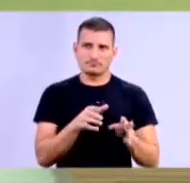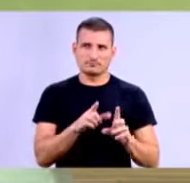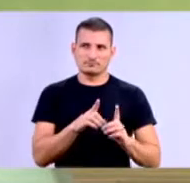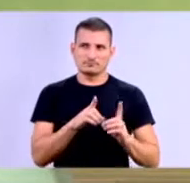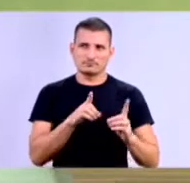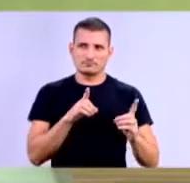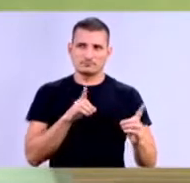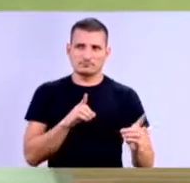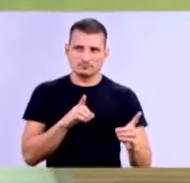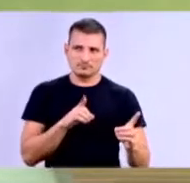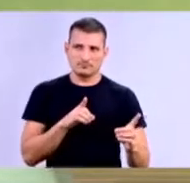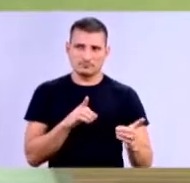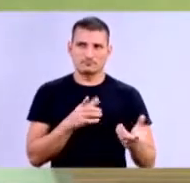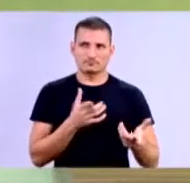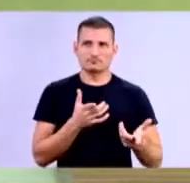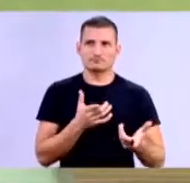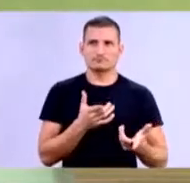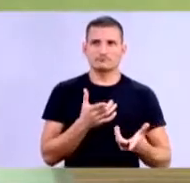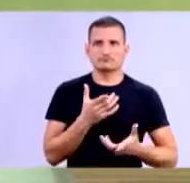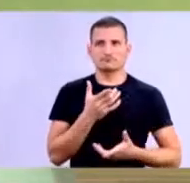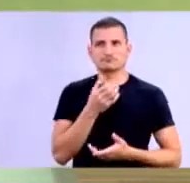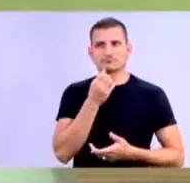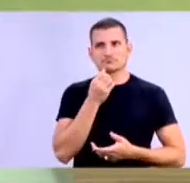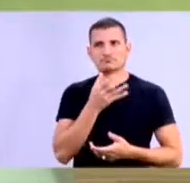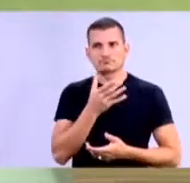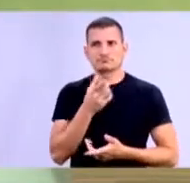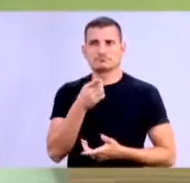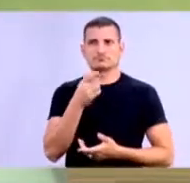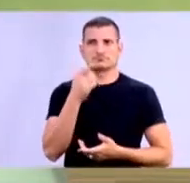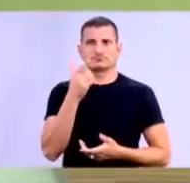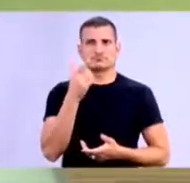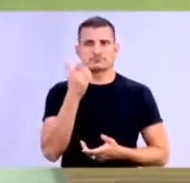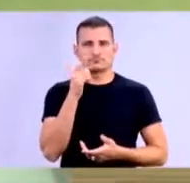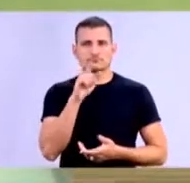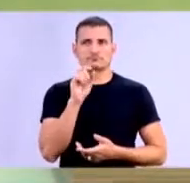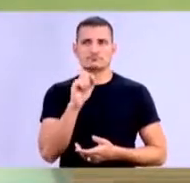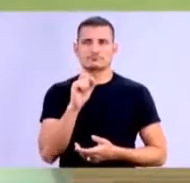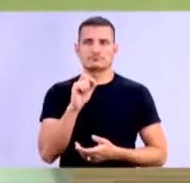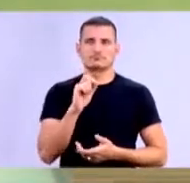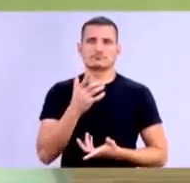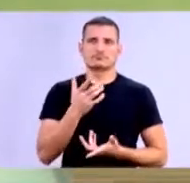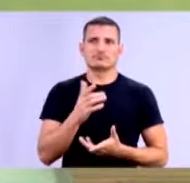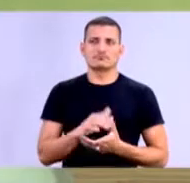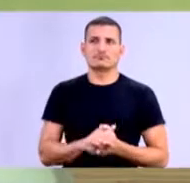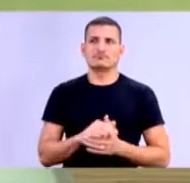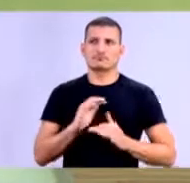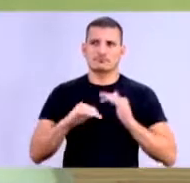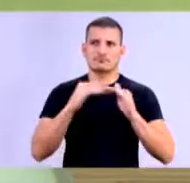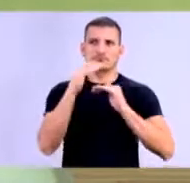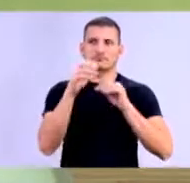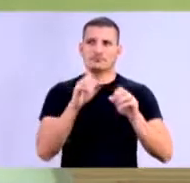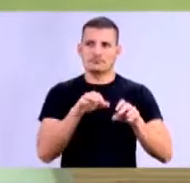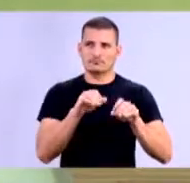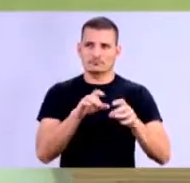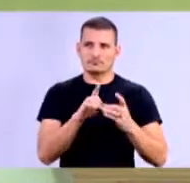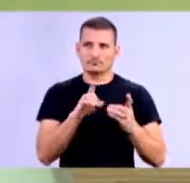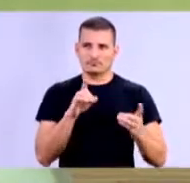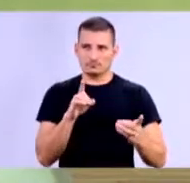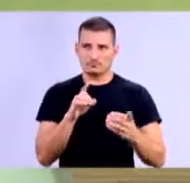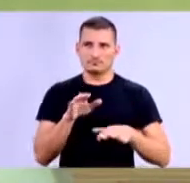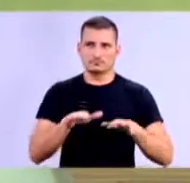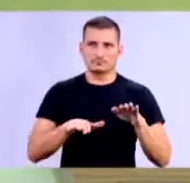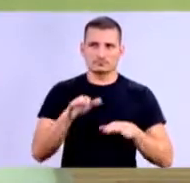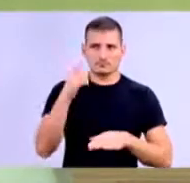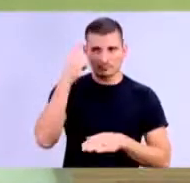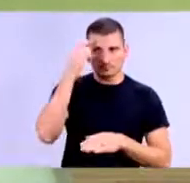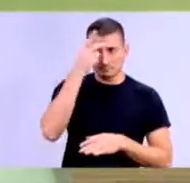forma exitosa, de forma que eles sejam, né, bem-sucedidos na educação à distância. Que às vezes a pessoa pensa